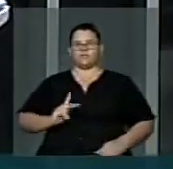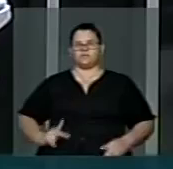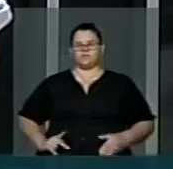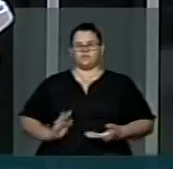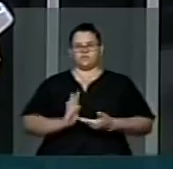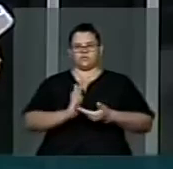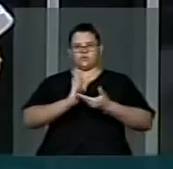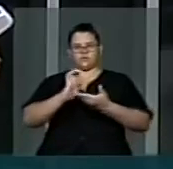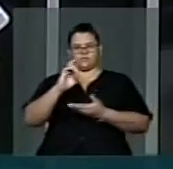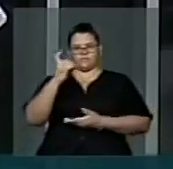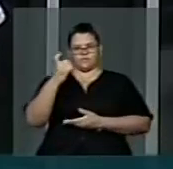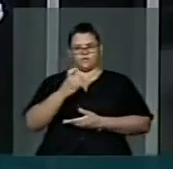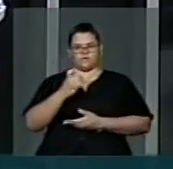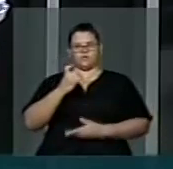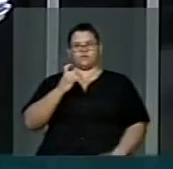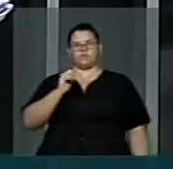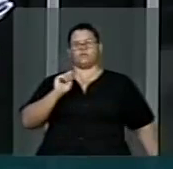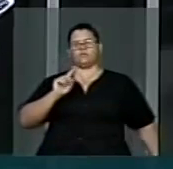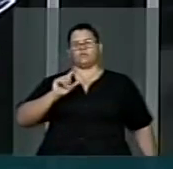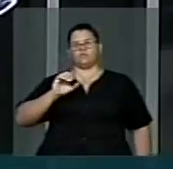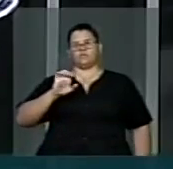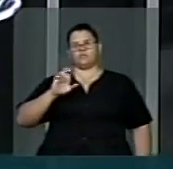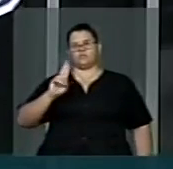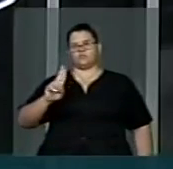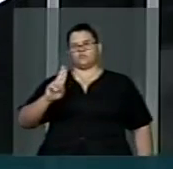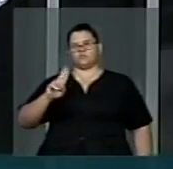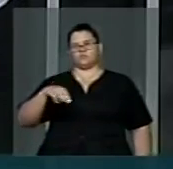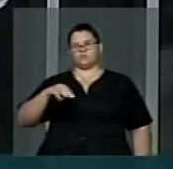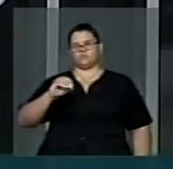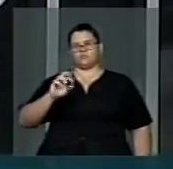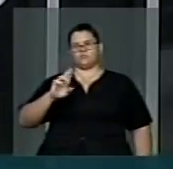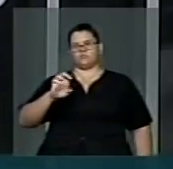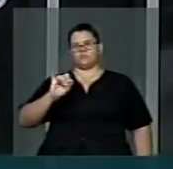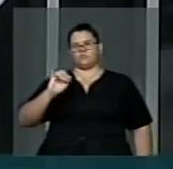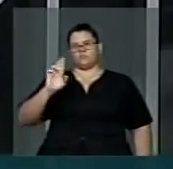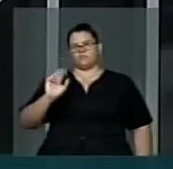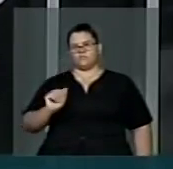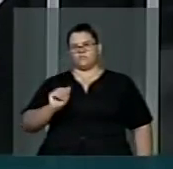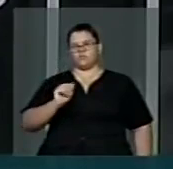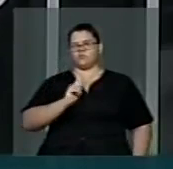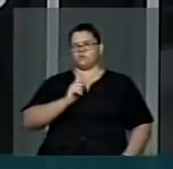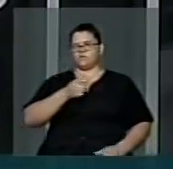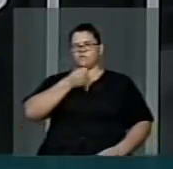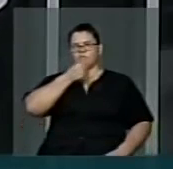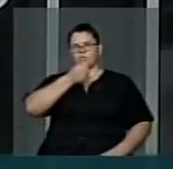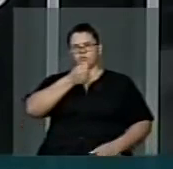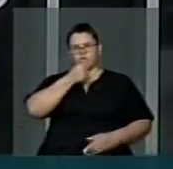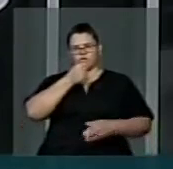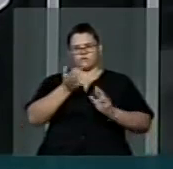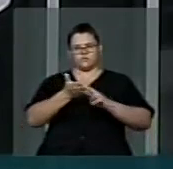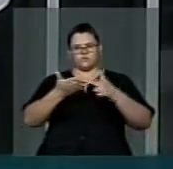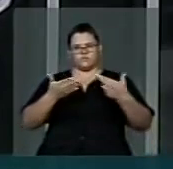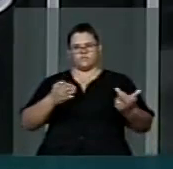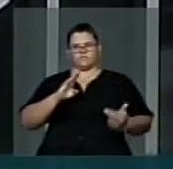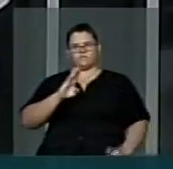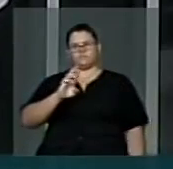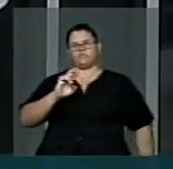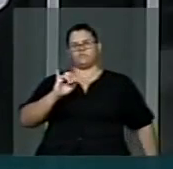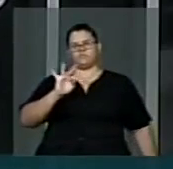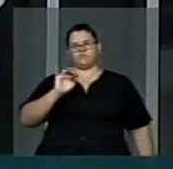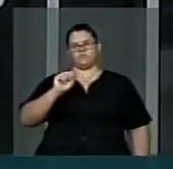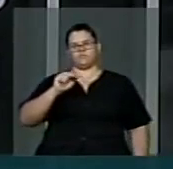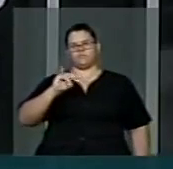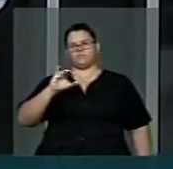dos Deputados, deputado Alceu Moreira, em setembro último, reportagens da revista britânica The